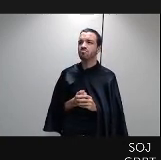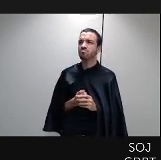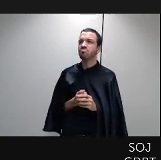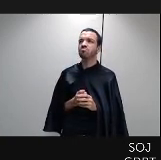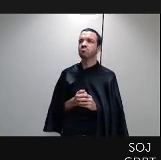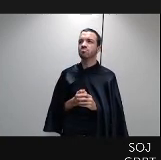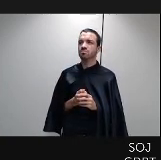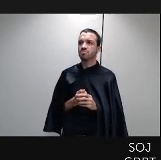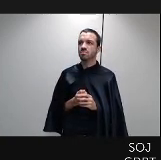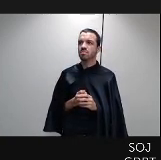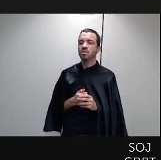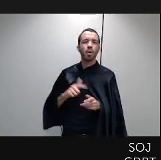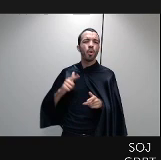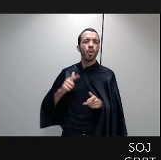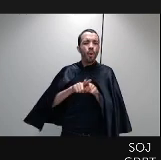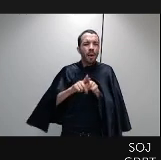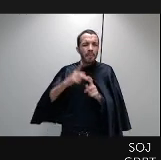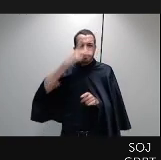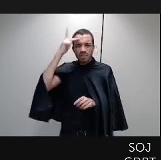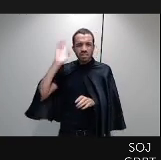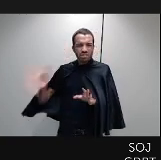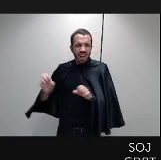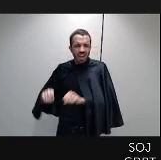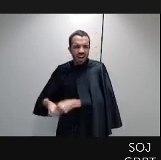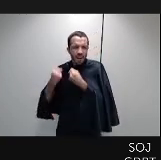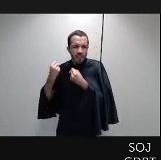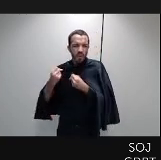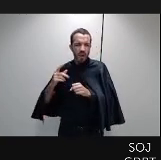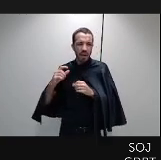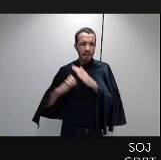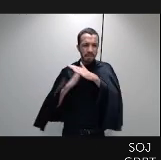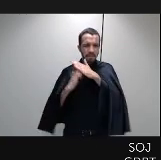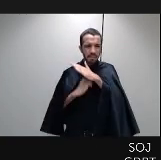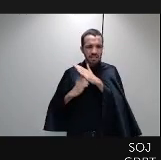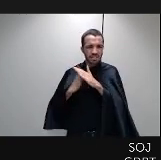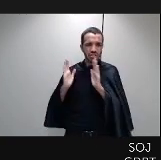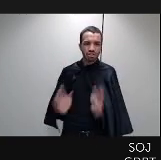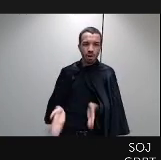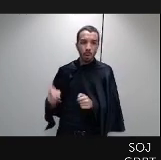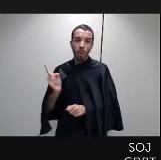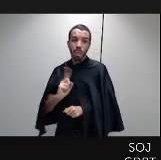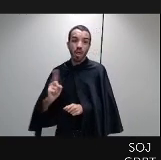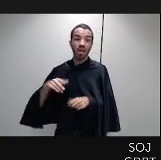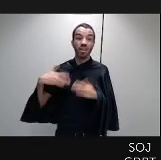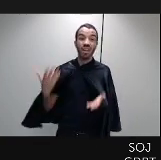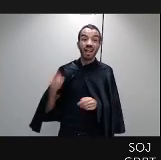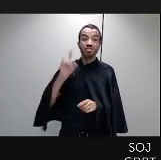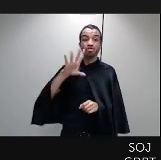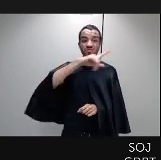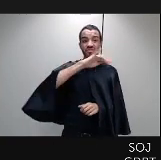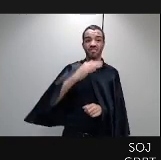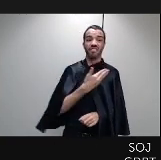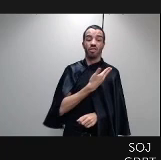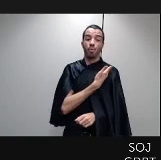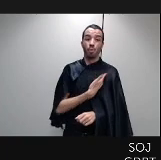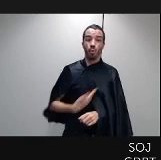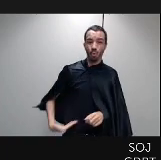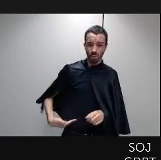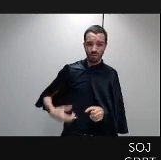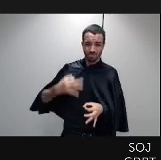decretada em alternativa a fazer sua mente cabe ao juiz da execução mas aqui como mencionei